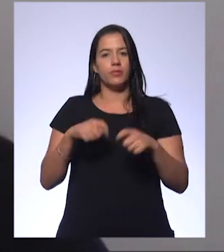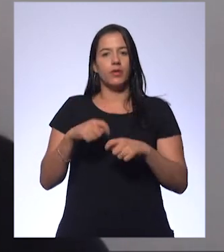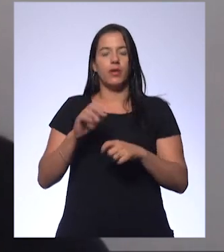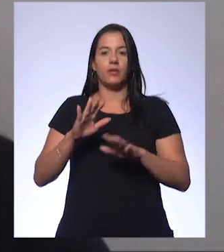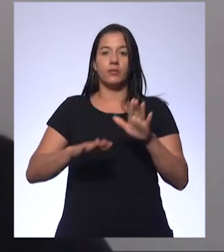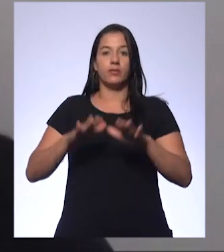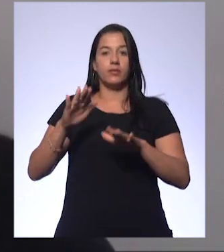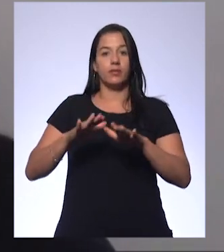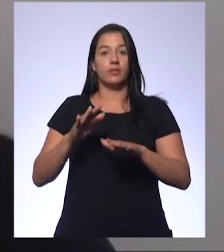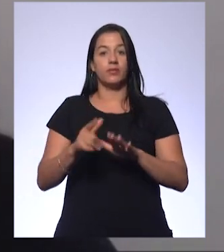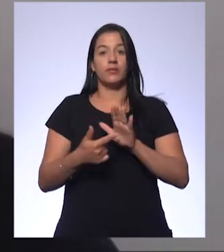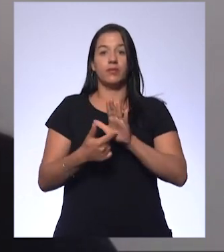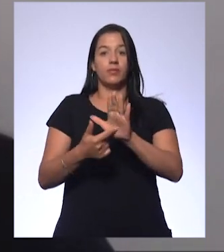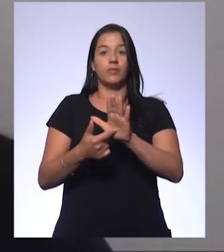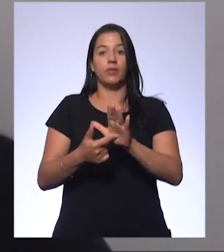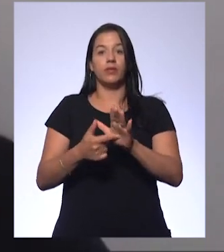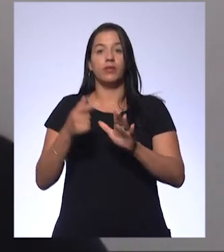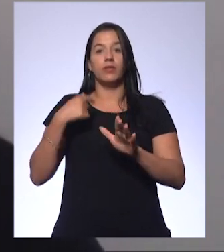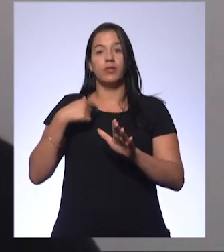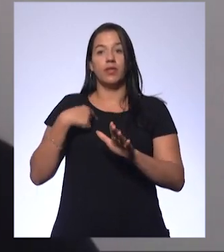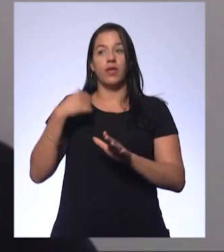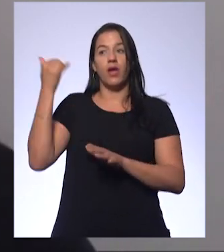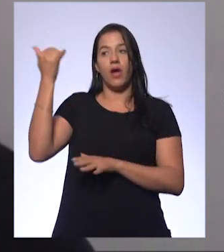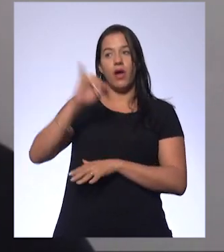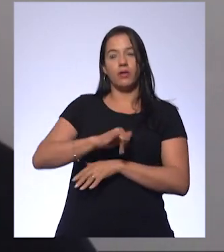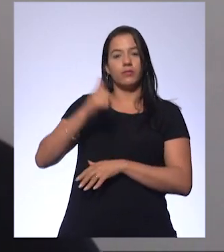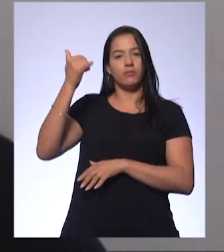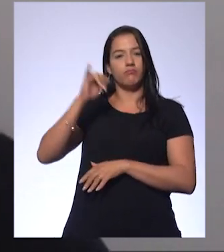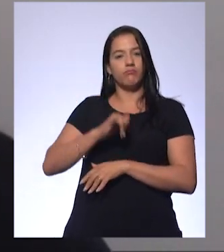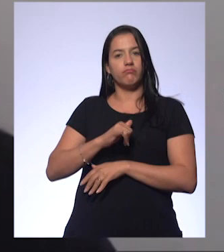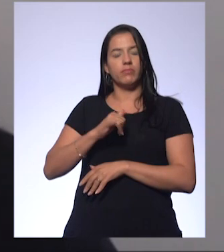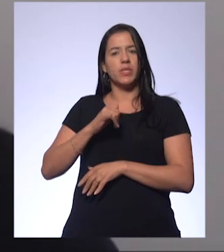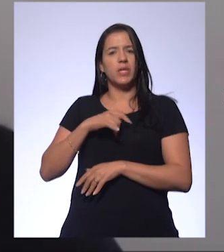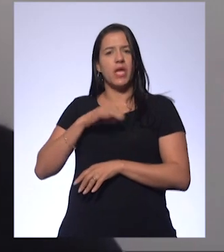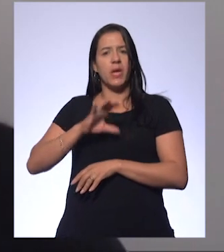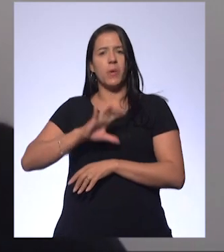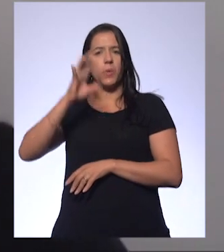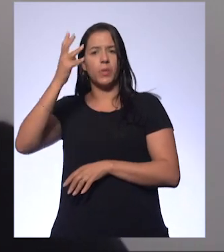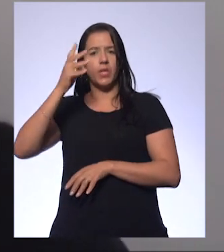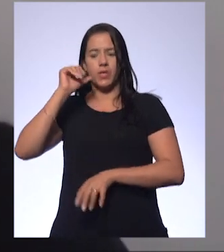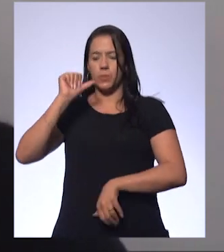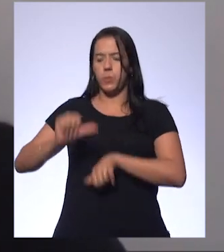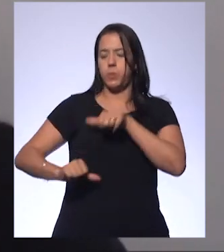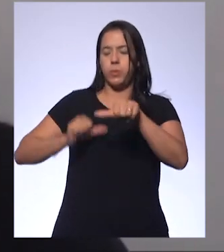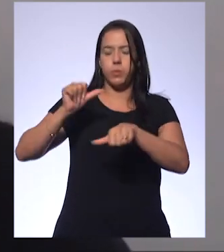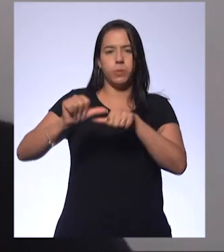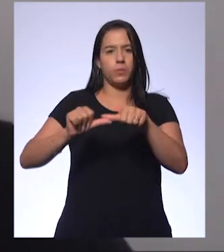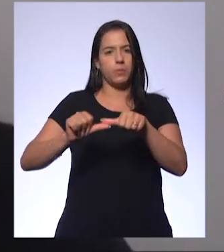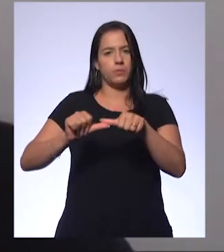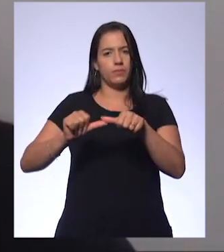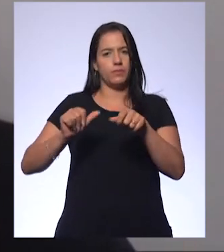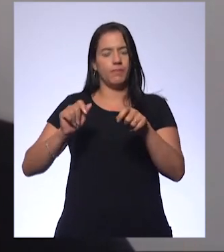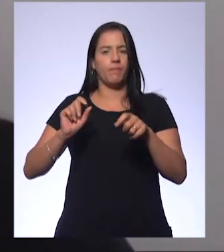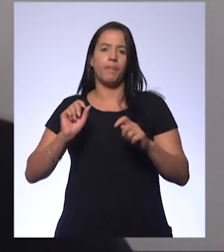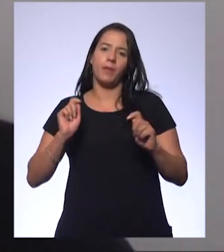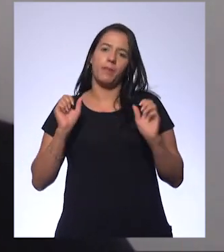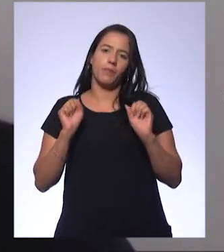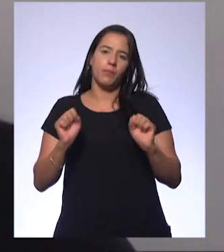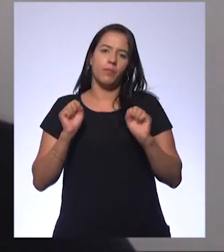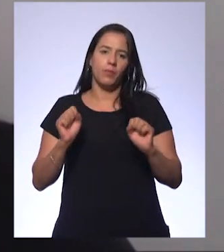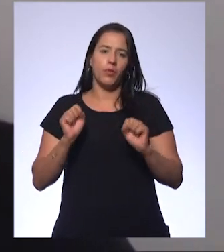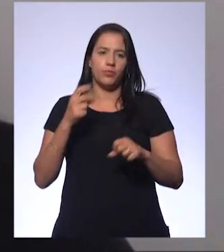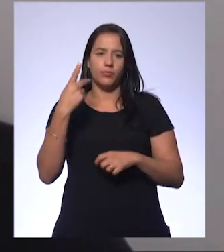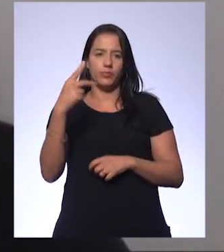repente, você está exposto a algum tipo de radiação, alguma coisa que vá causar uma mutação. E aí pode ter uma modificação no